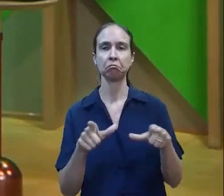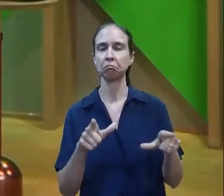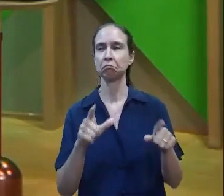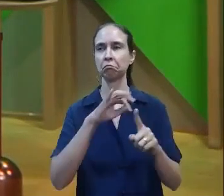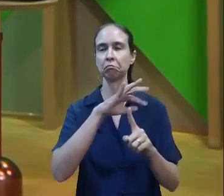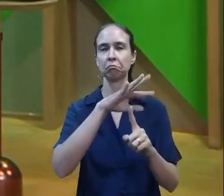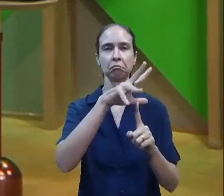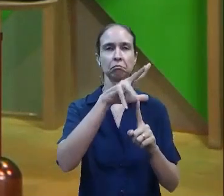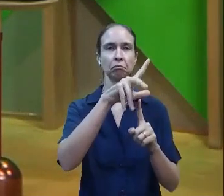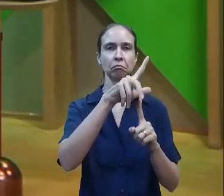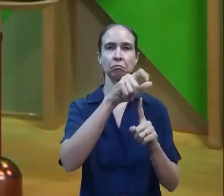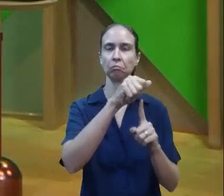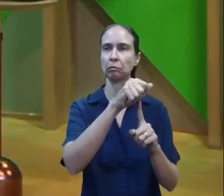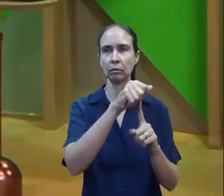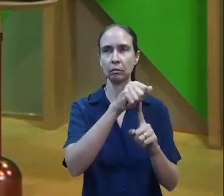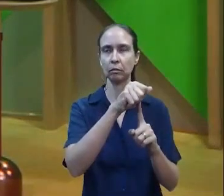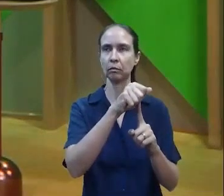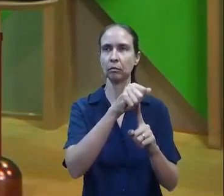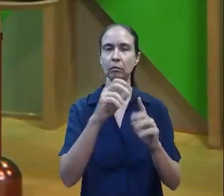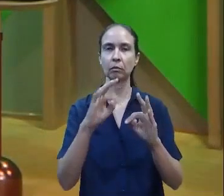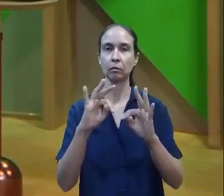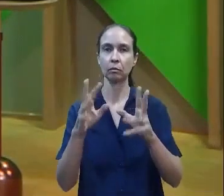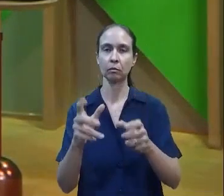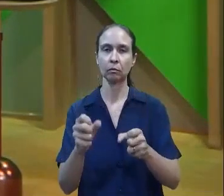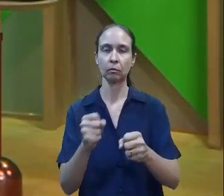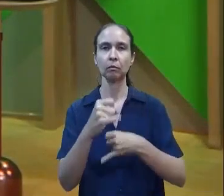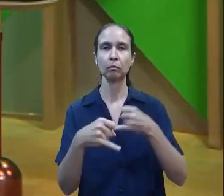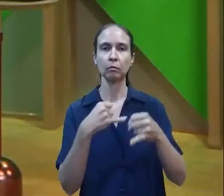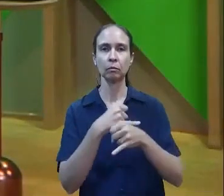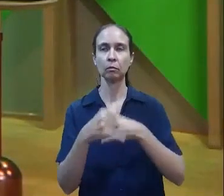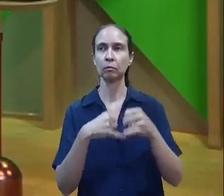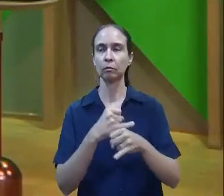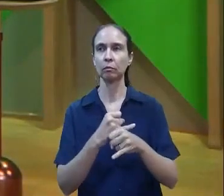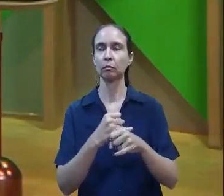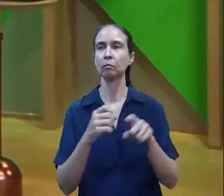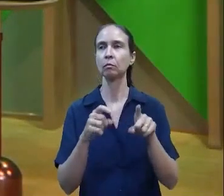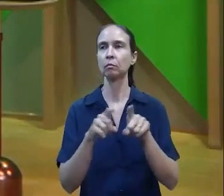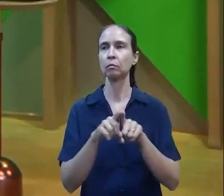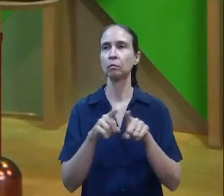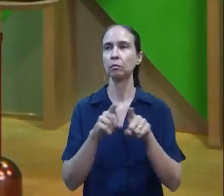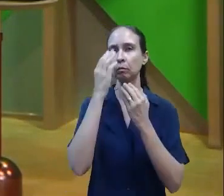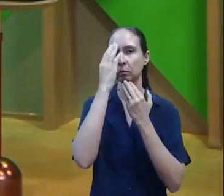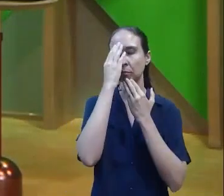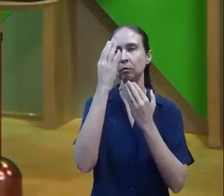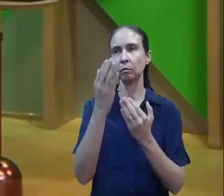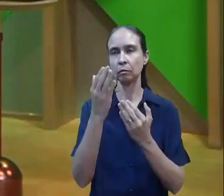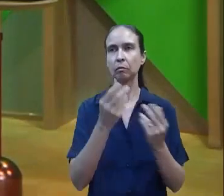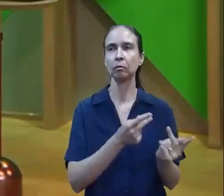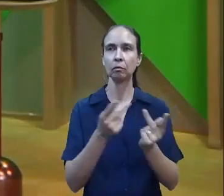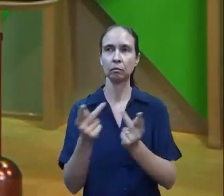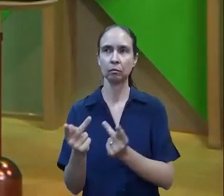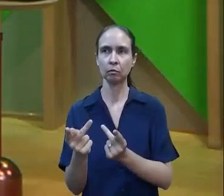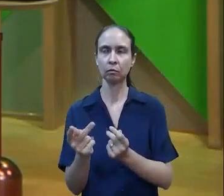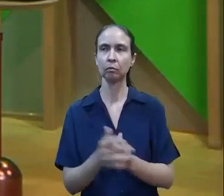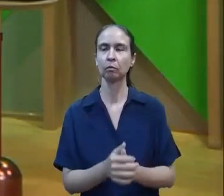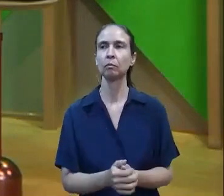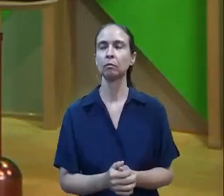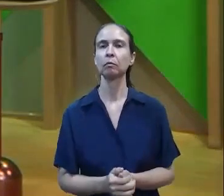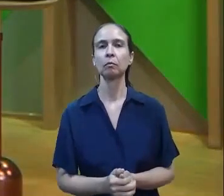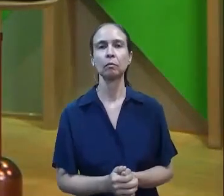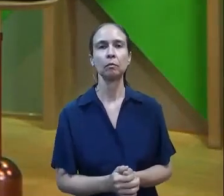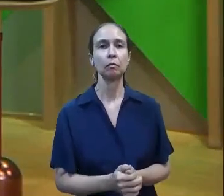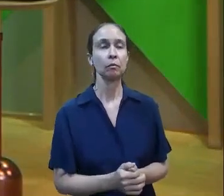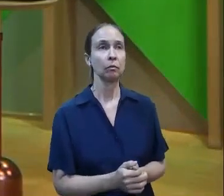com o AgroTeams 100% e agradecer a honra e o privilégio do convite. Bom,